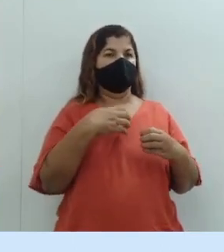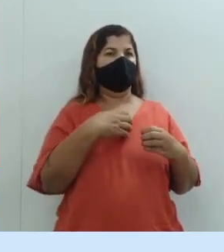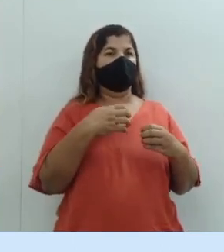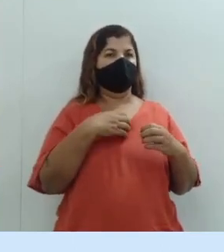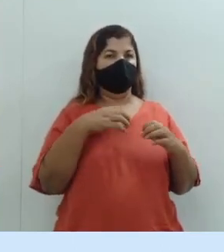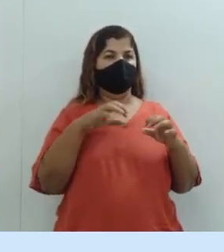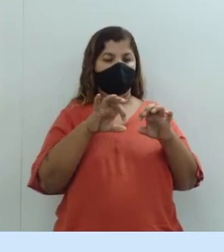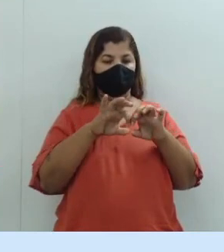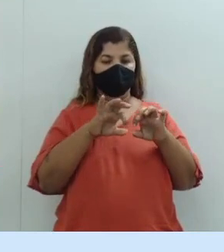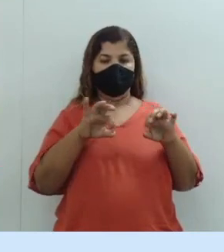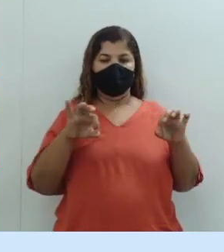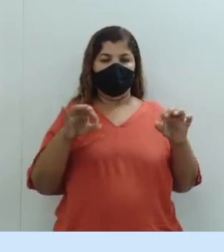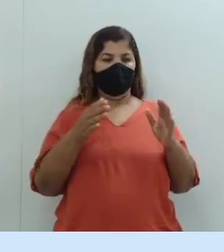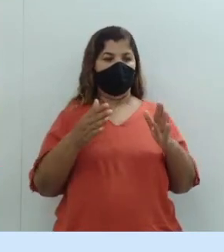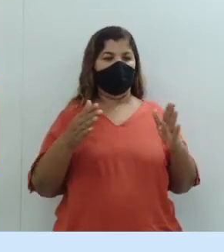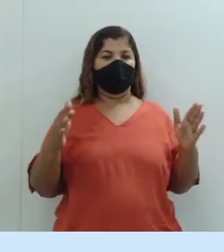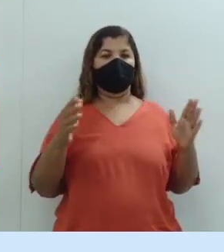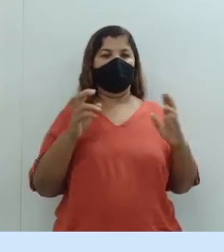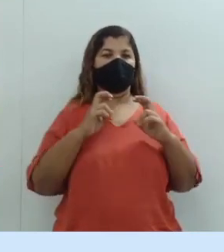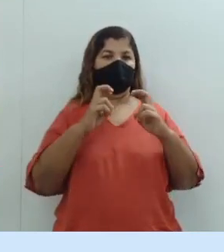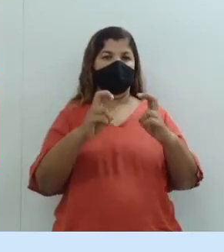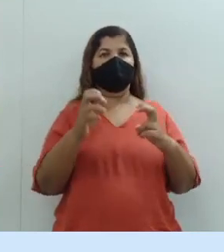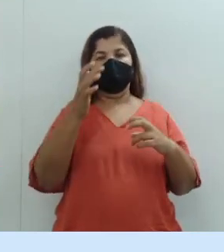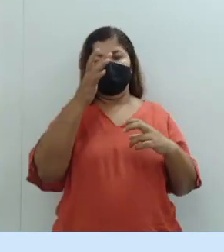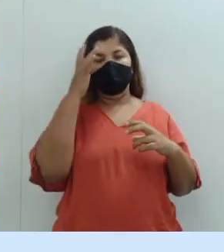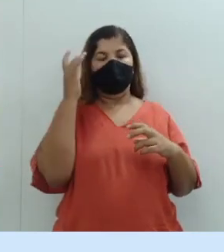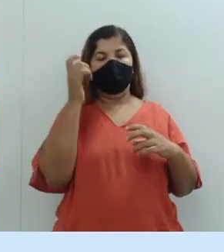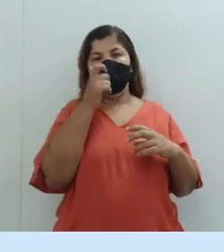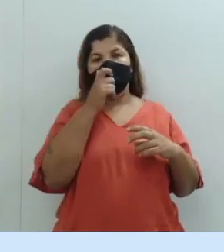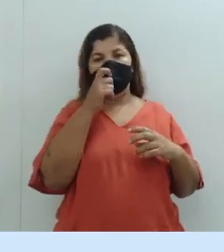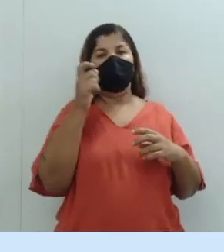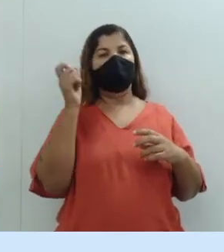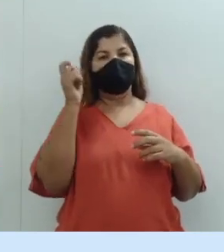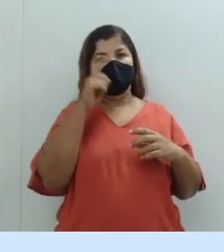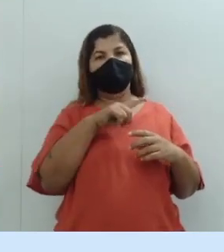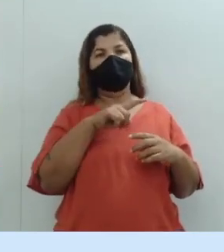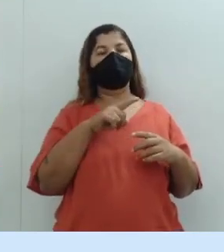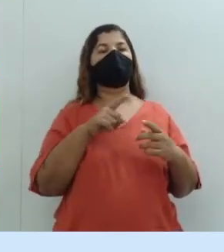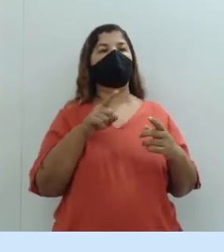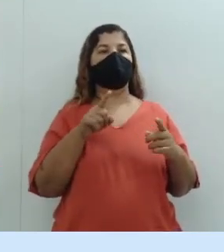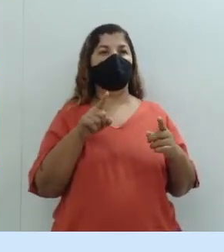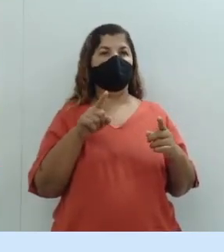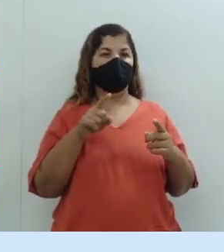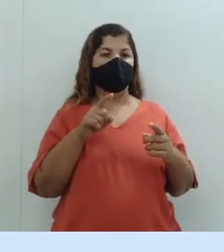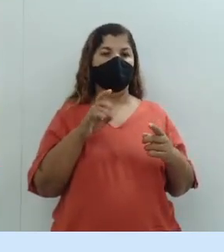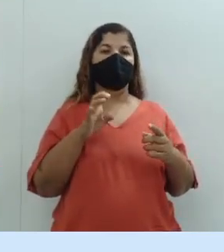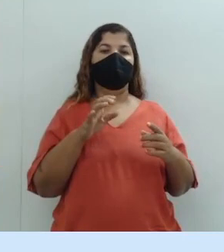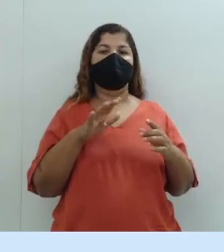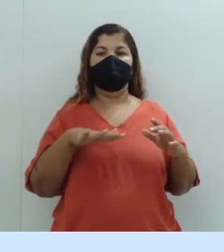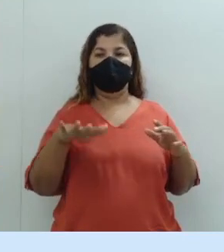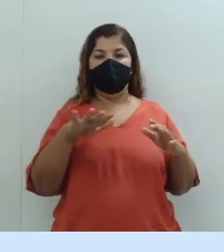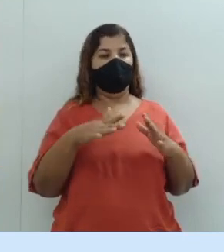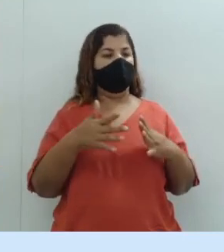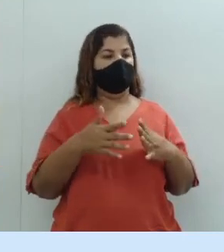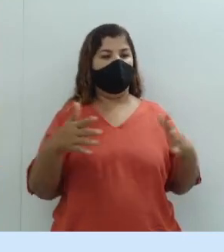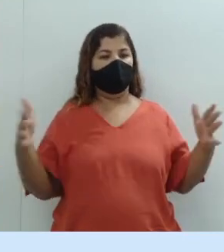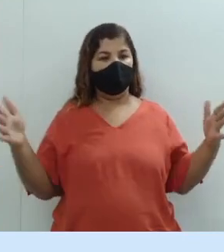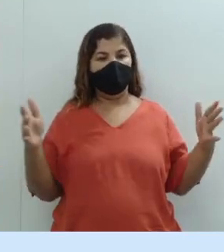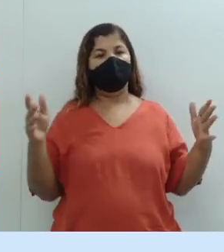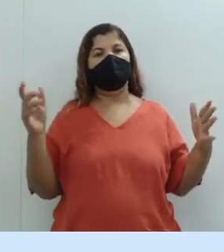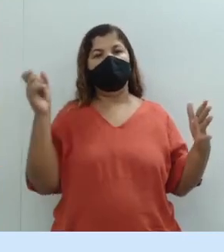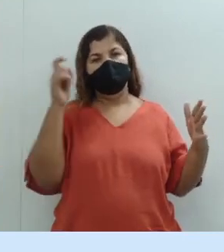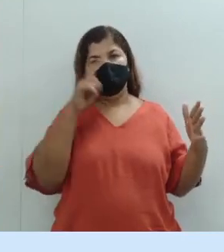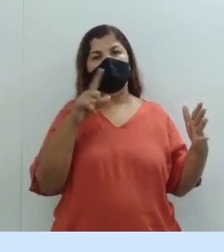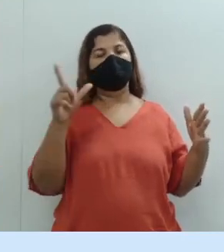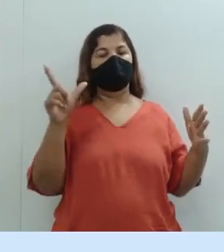o comprimento desse trem lotado de pessoas, maior vai ser a dificuldade. E quanto maior for a área desse trem, aí a dificuldade